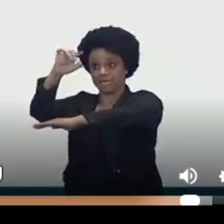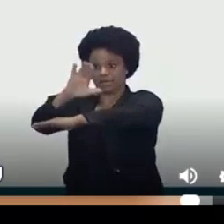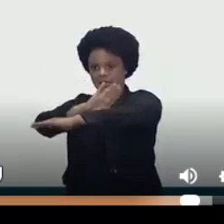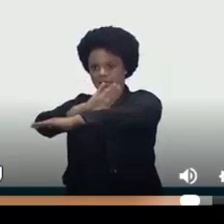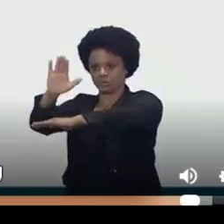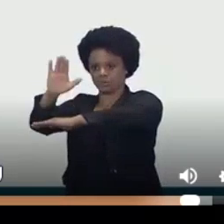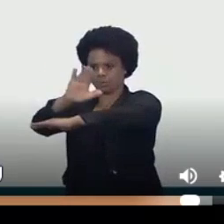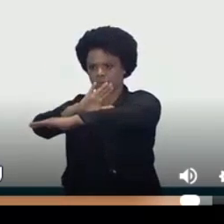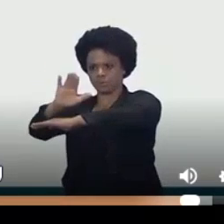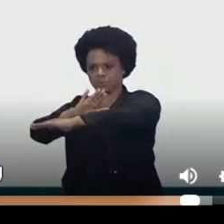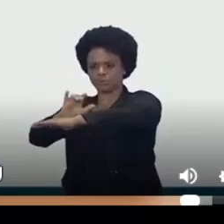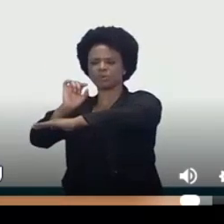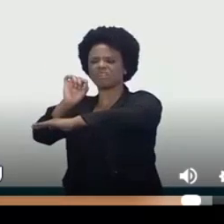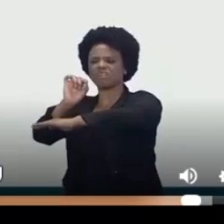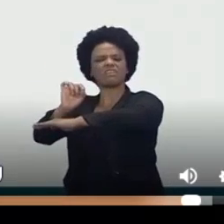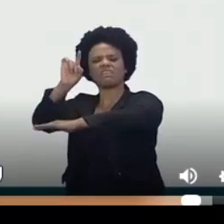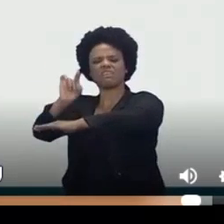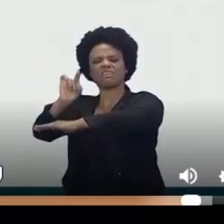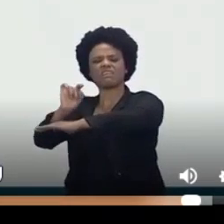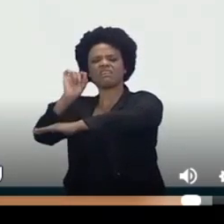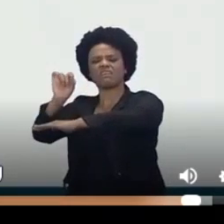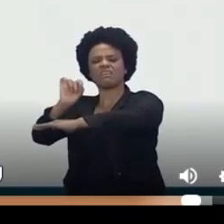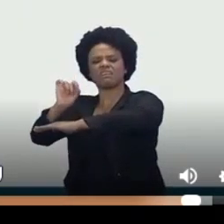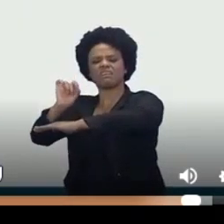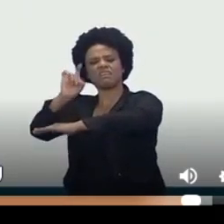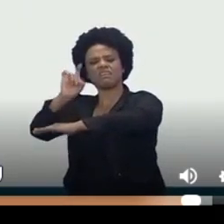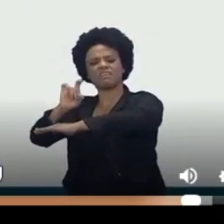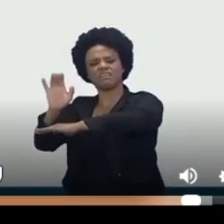Deixa eu mudar a cor aqui.